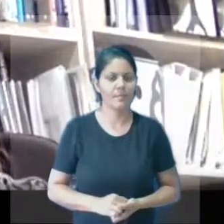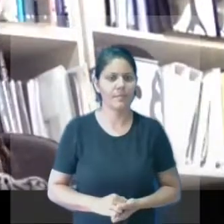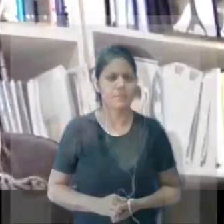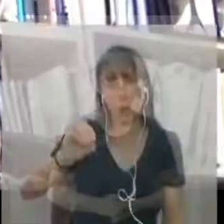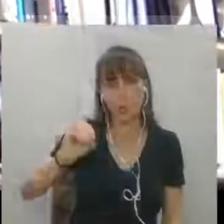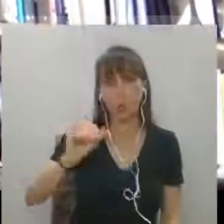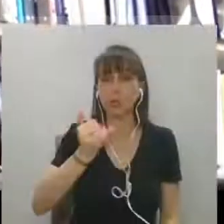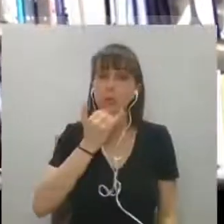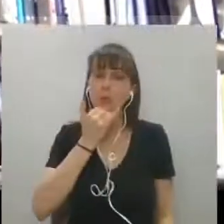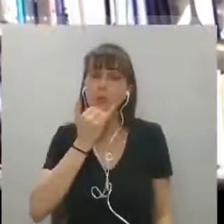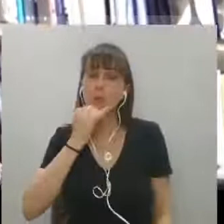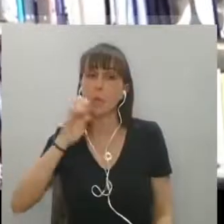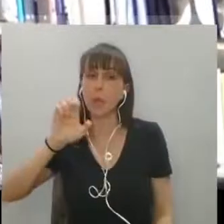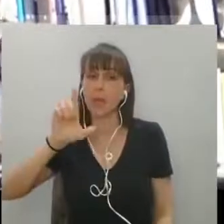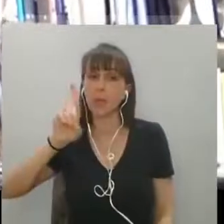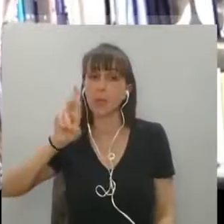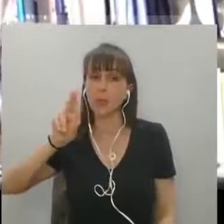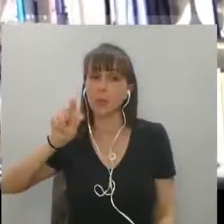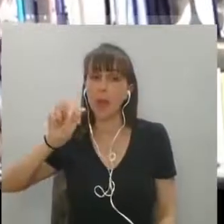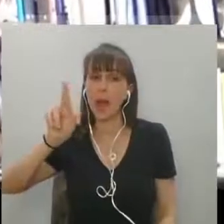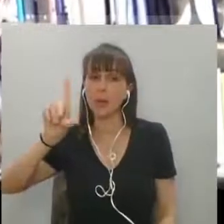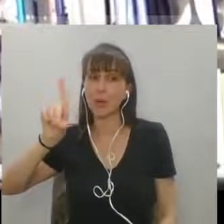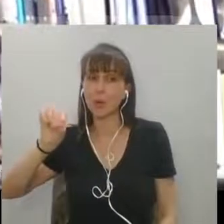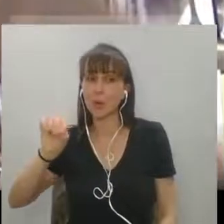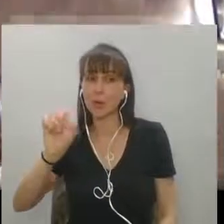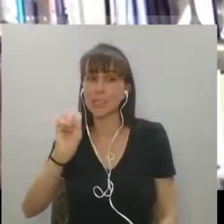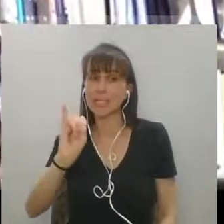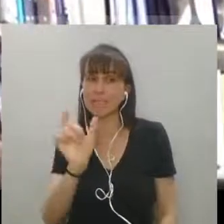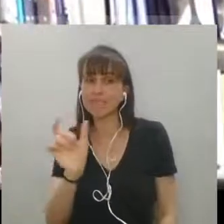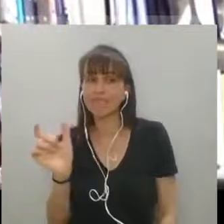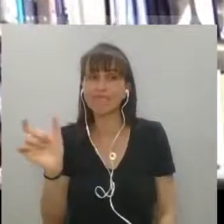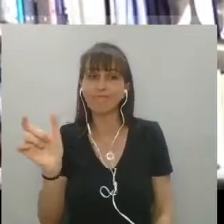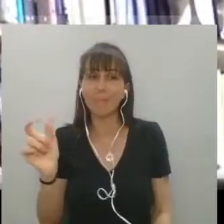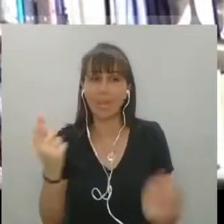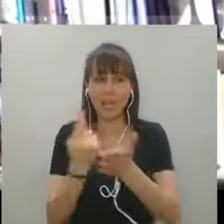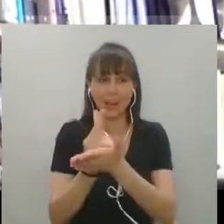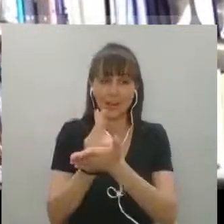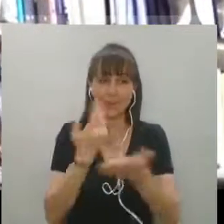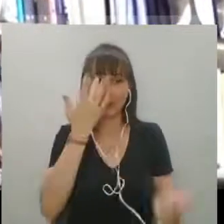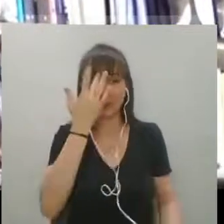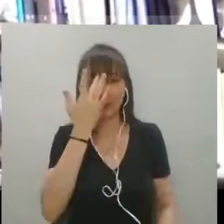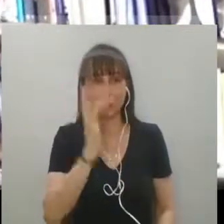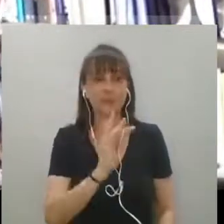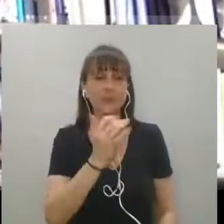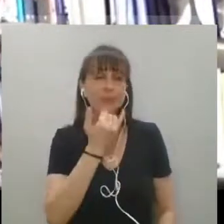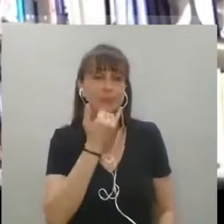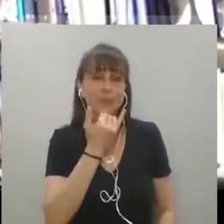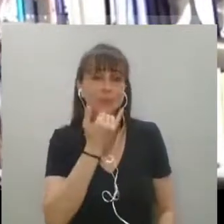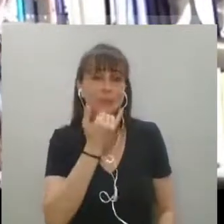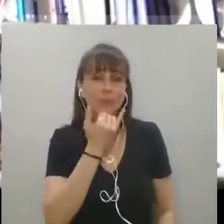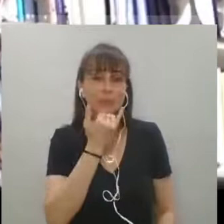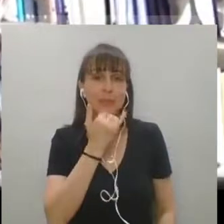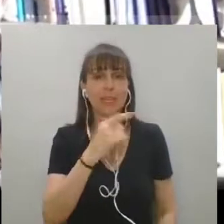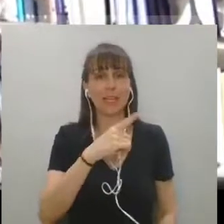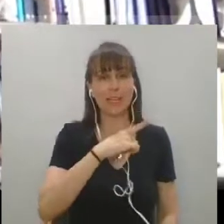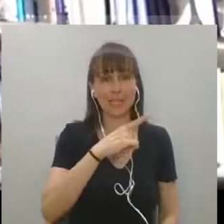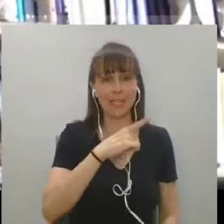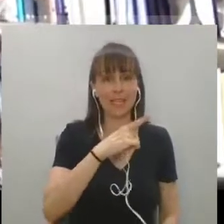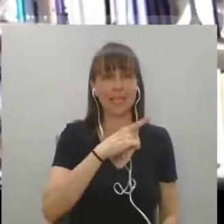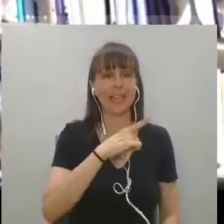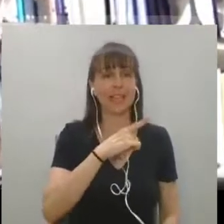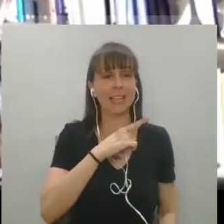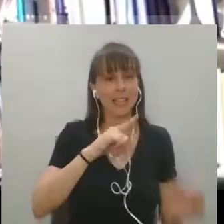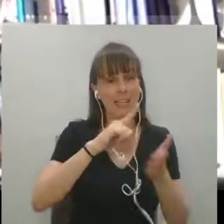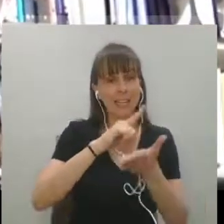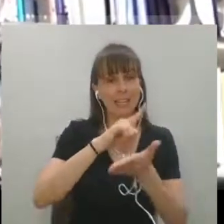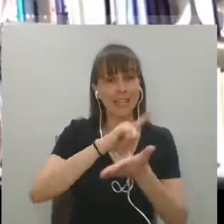você me corrige. Às 19 horas, hoje mesmo, nós teremos Literatura e Leitores, Leituras